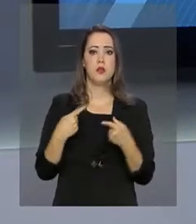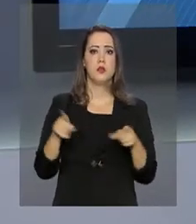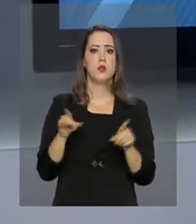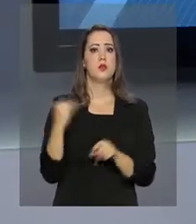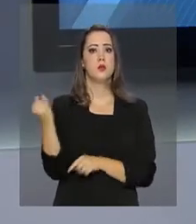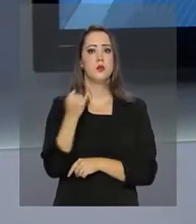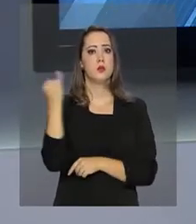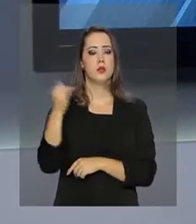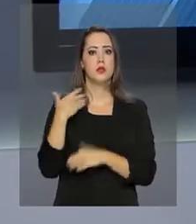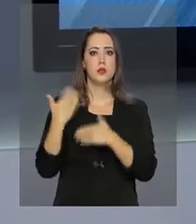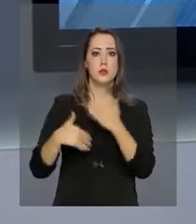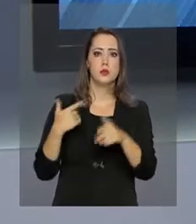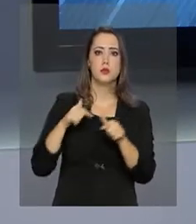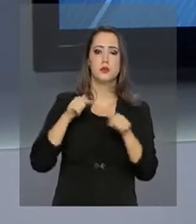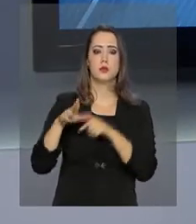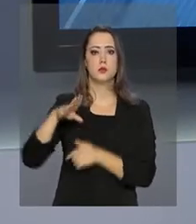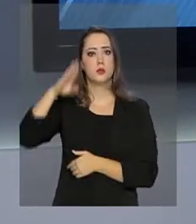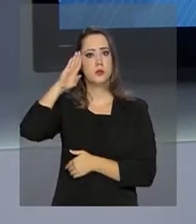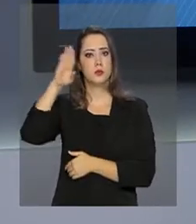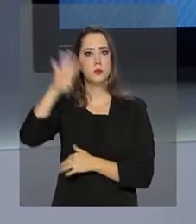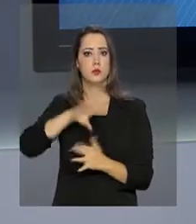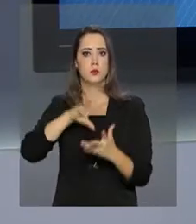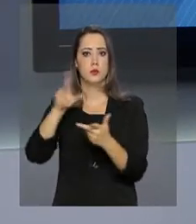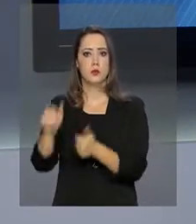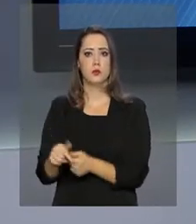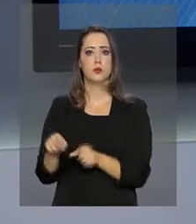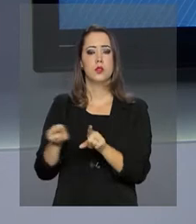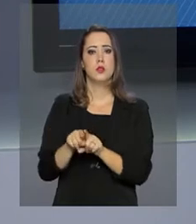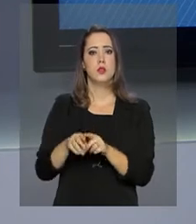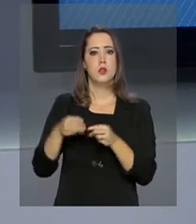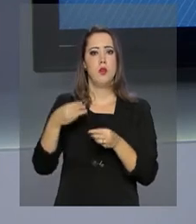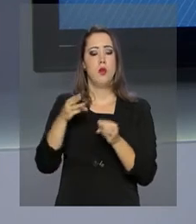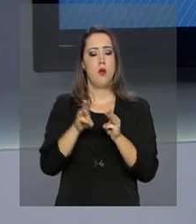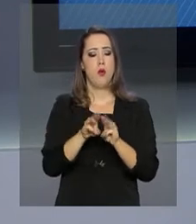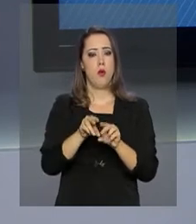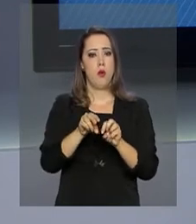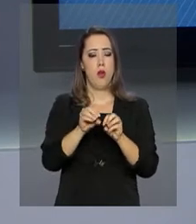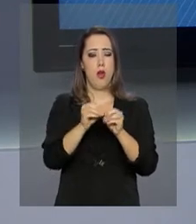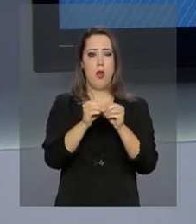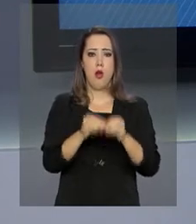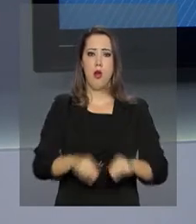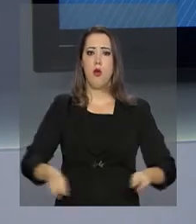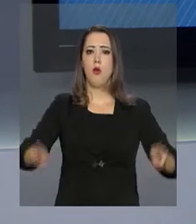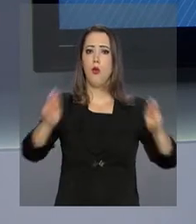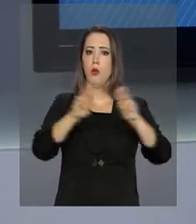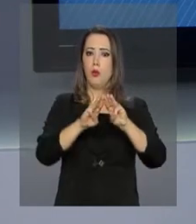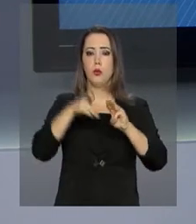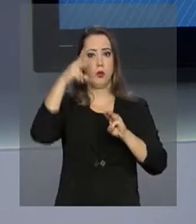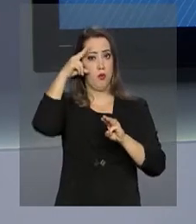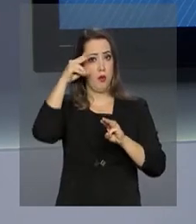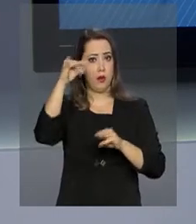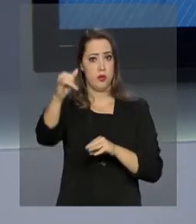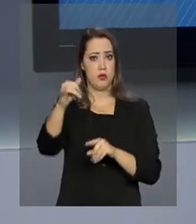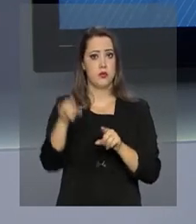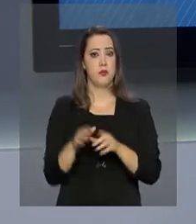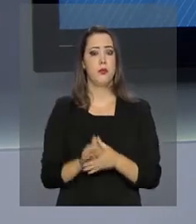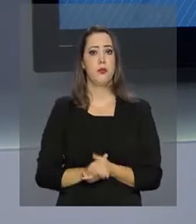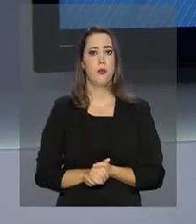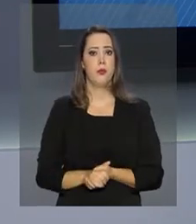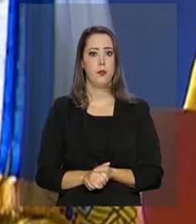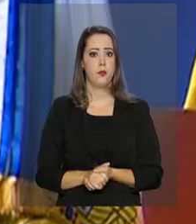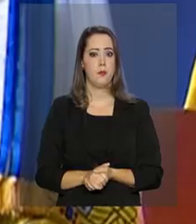desempenho das Forças Armadas no cenário internacional, como a missão das Nações Unidas para a estabilização do Haiti, a MINUSTAH.